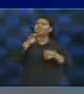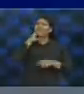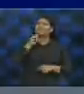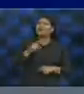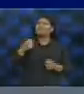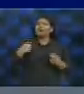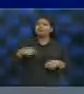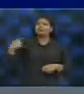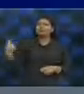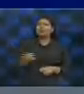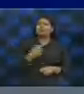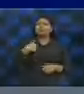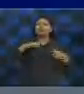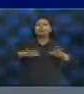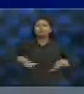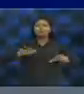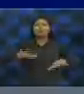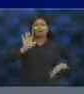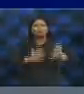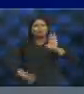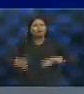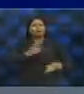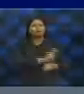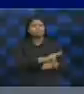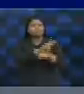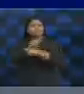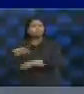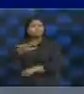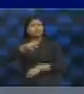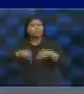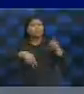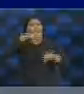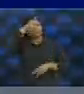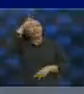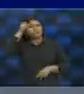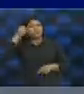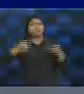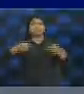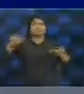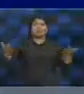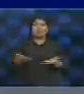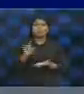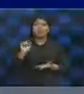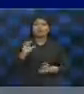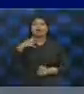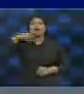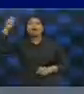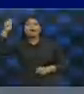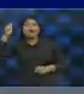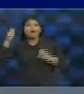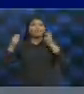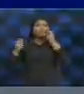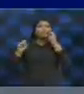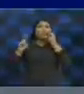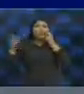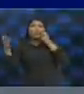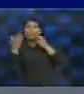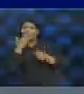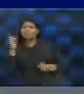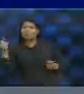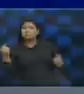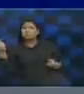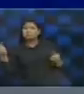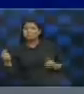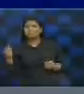o cuidado com o futuro da nossa gente. O que está em discussão aqui não é se vai ganhar a eleição Marcelo Ramos ou Arthur. O que está em discussão aqui